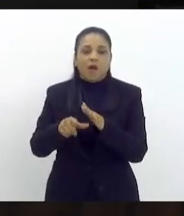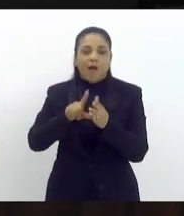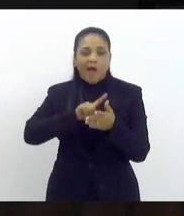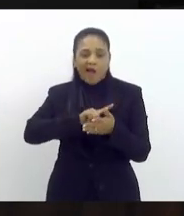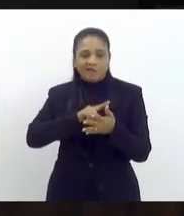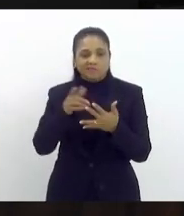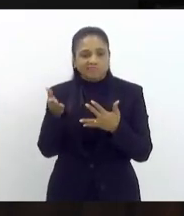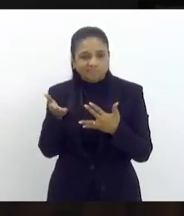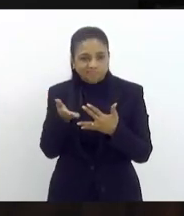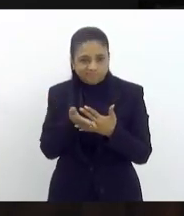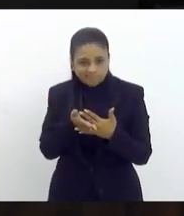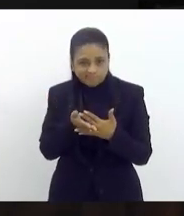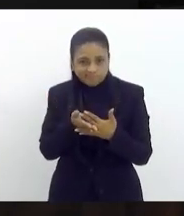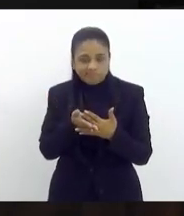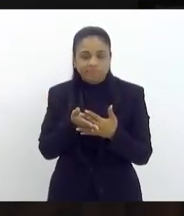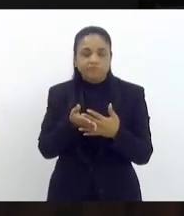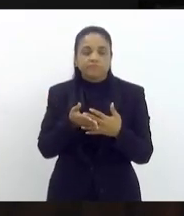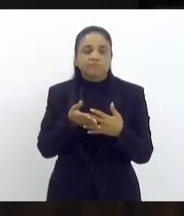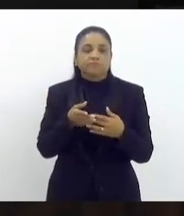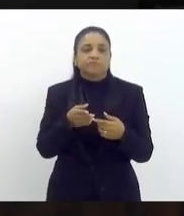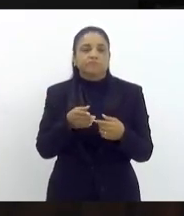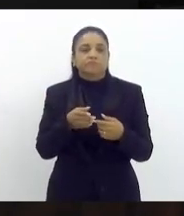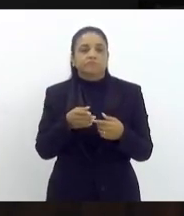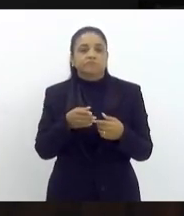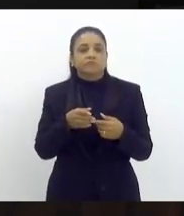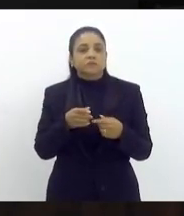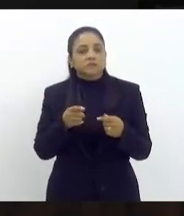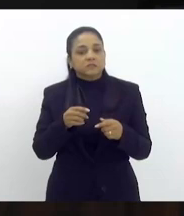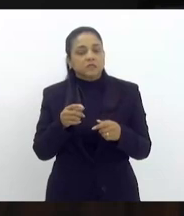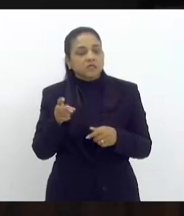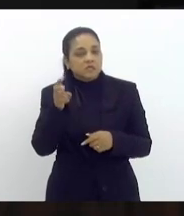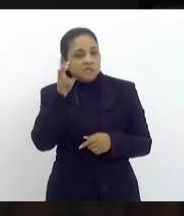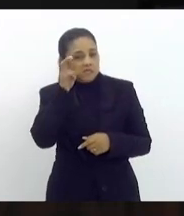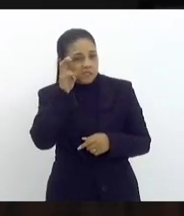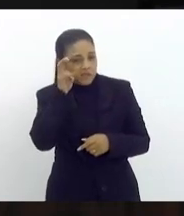vamos tentar enfrentar tudo para que na quinta-feira possamos